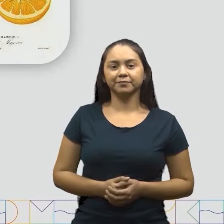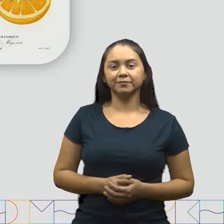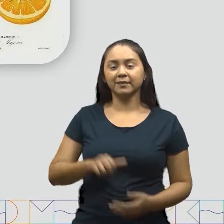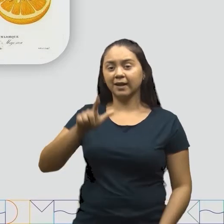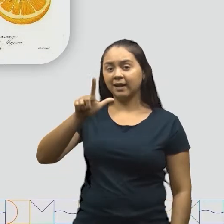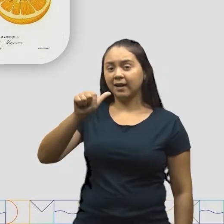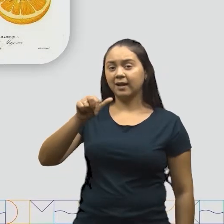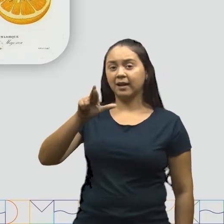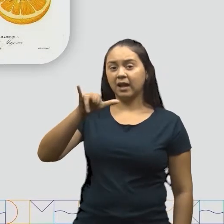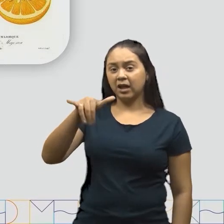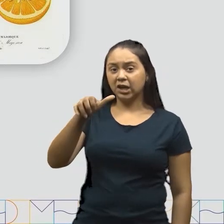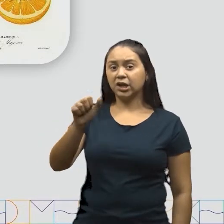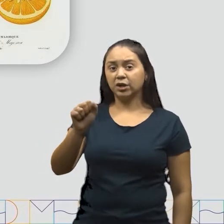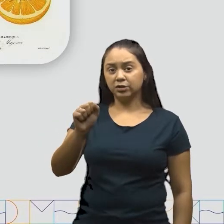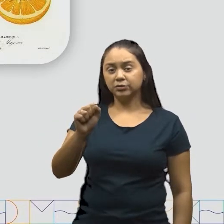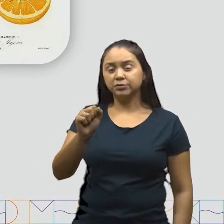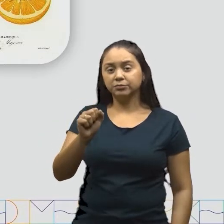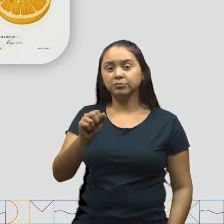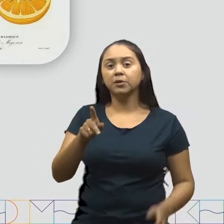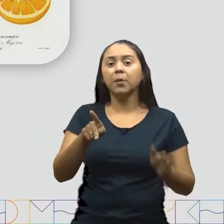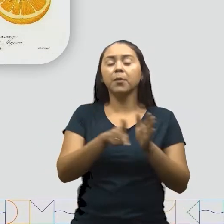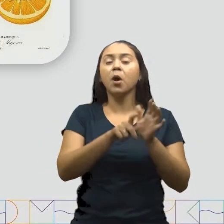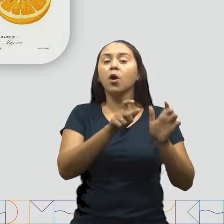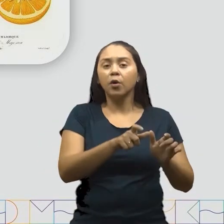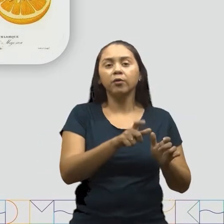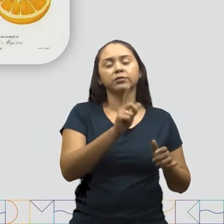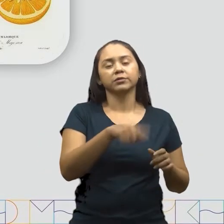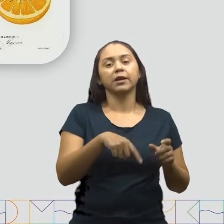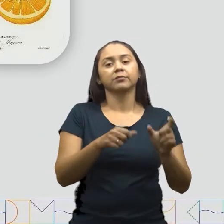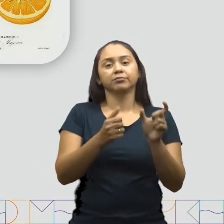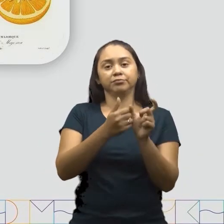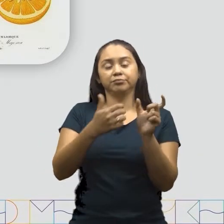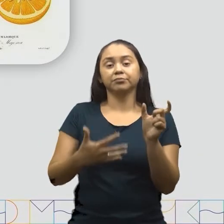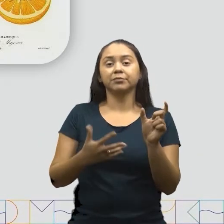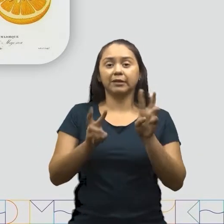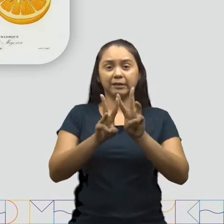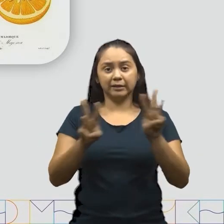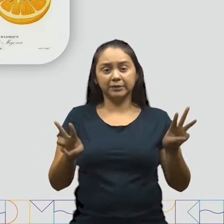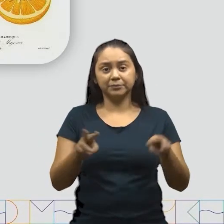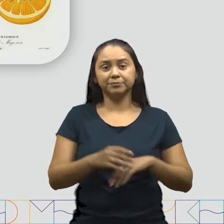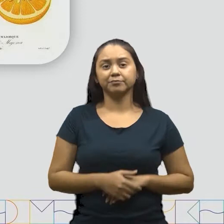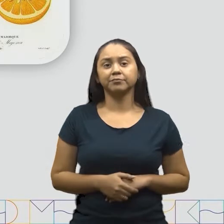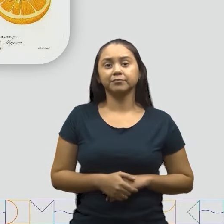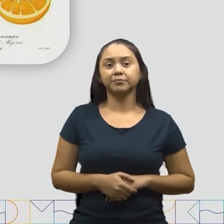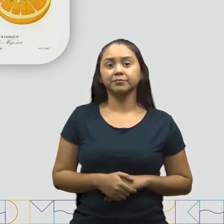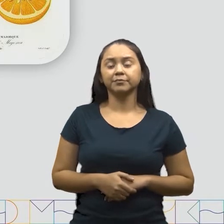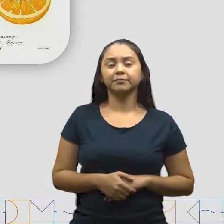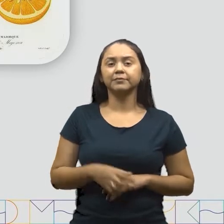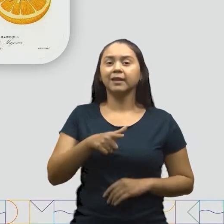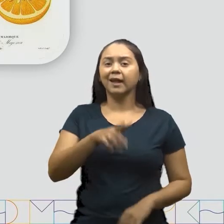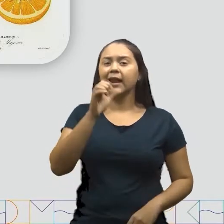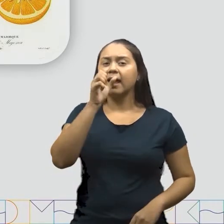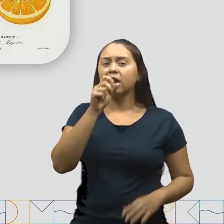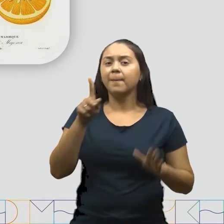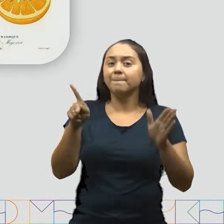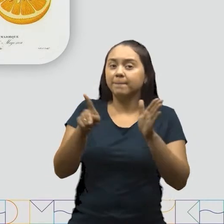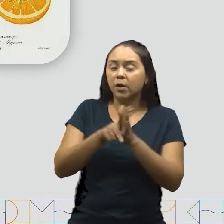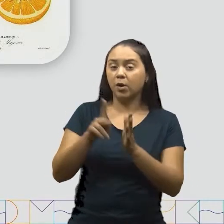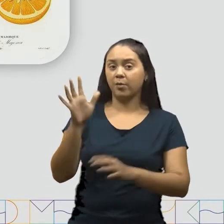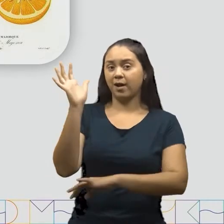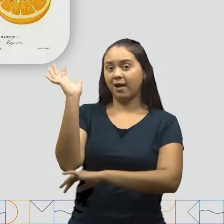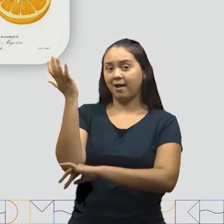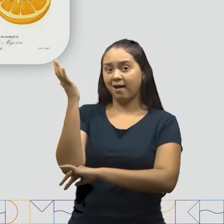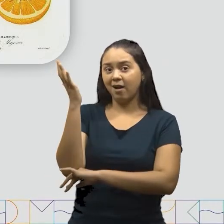Laranja, origem, Wikipédia, a enciclopédia livre. A laranja é o fruto da laranjeira,